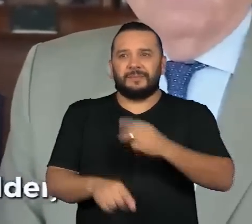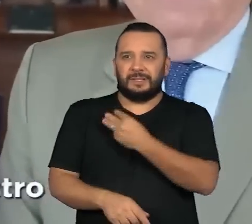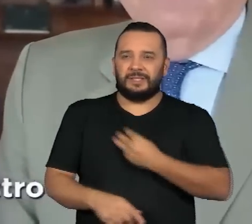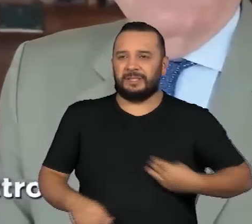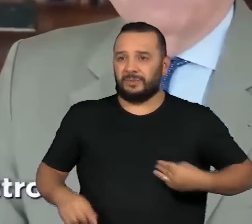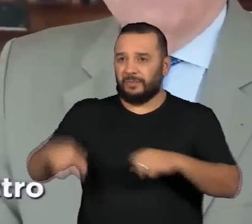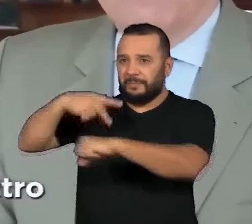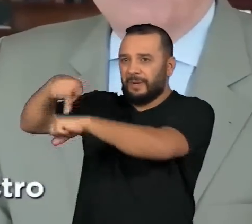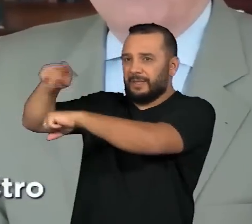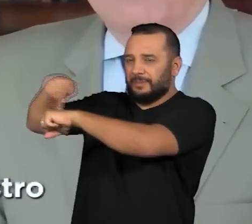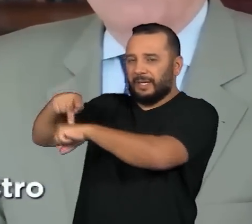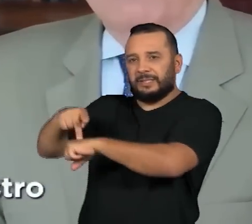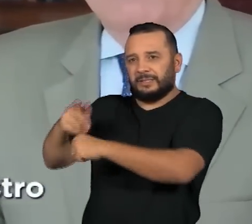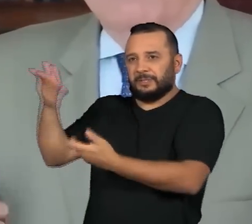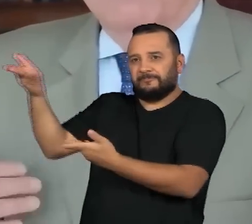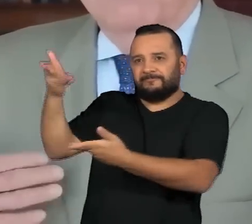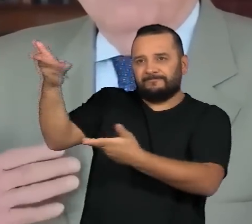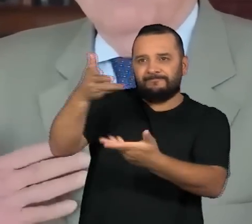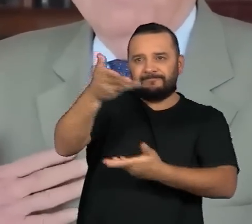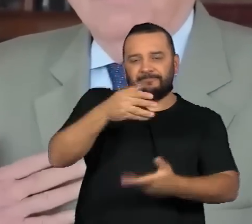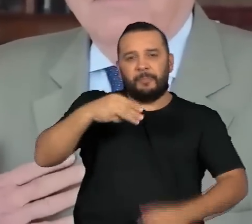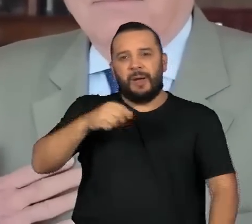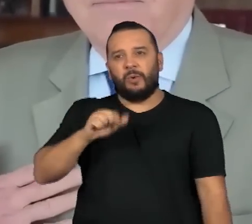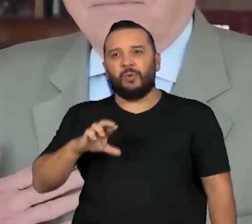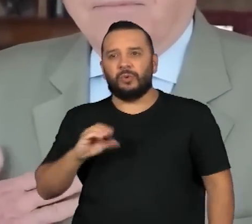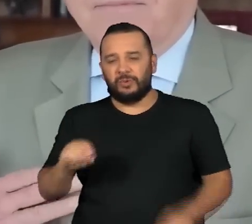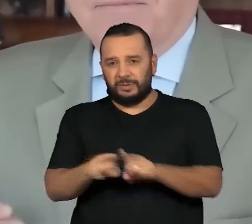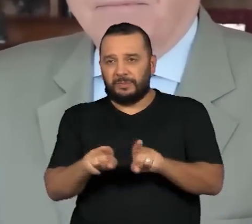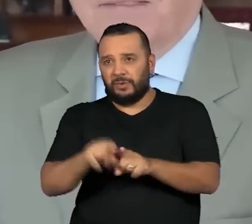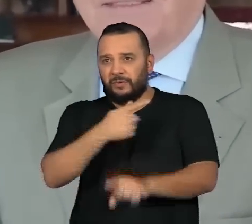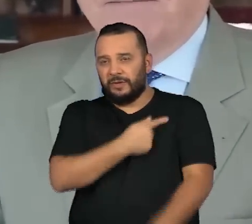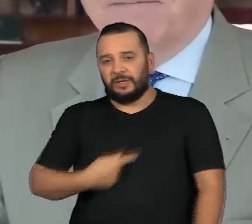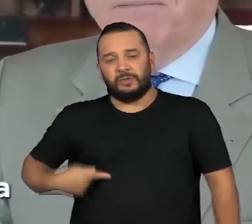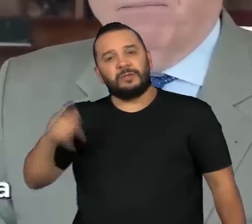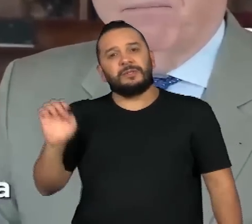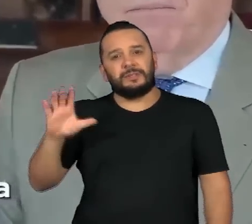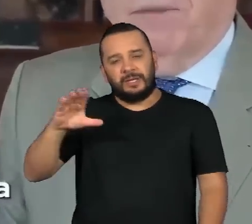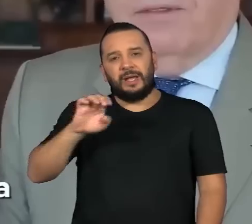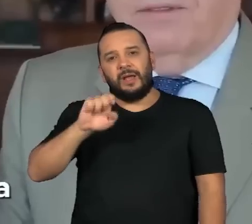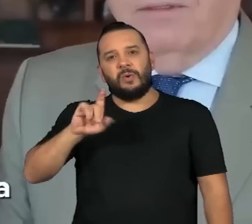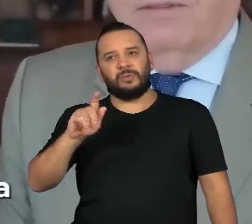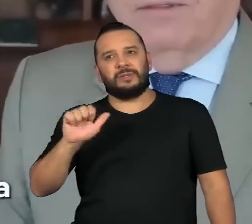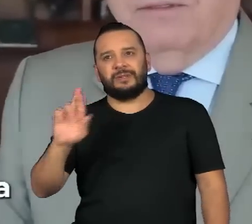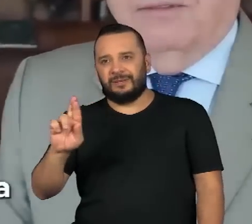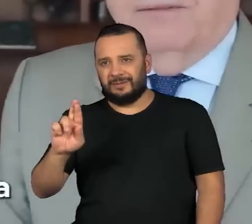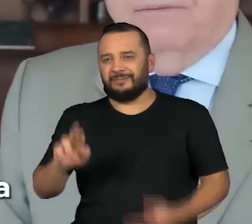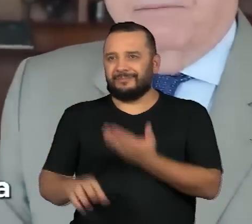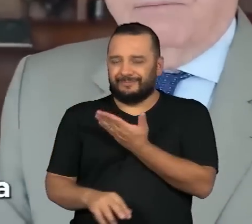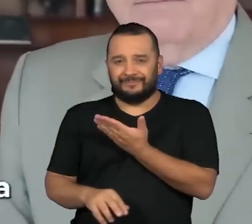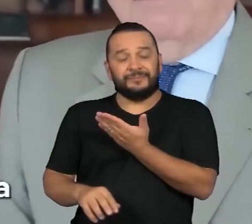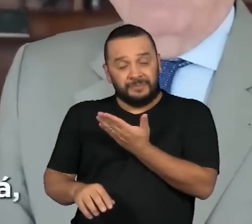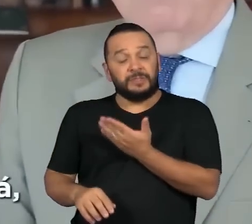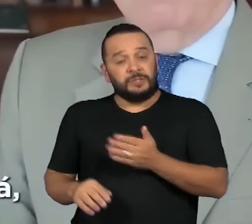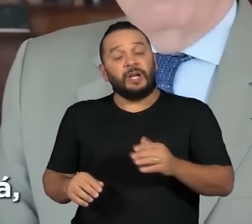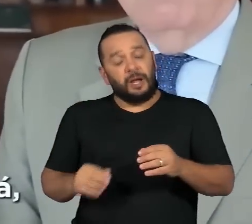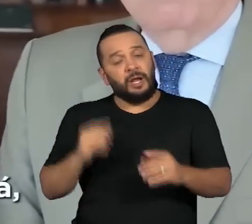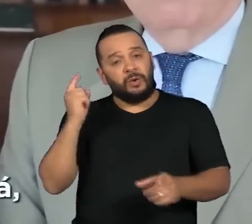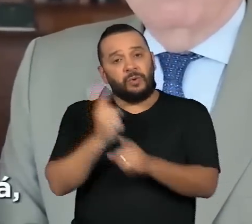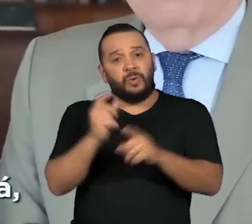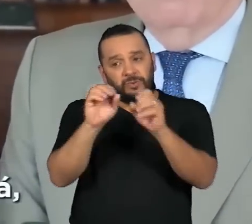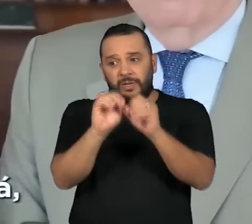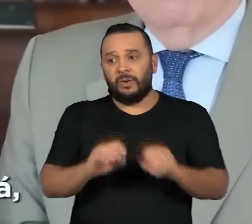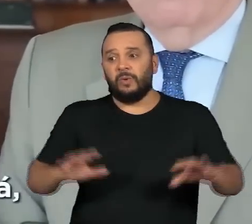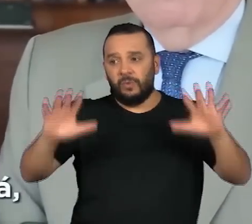Relações Exteriores, Mauro Vieira, e pelo governador do estado, Helder Barbalho. O encontro das Nações Unidas